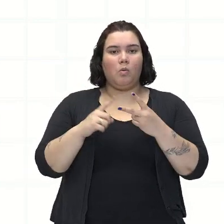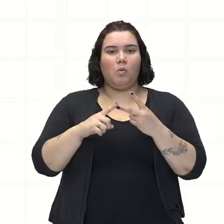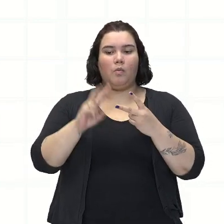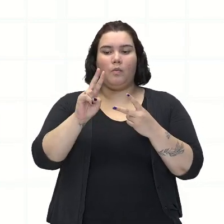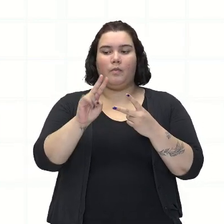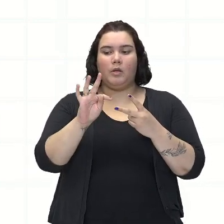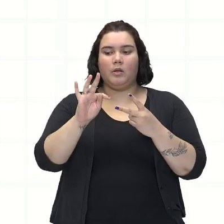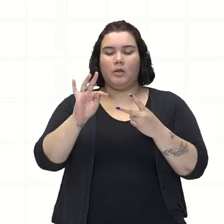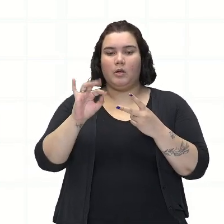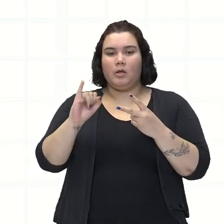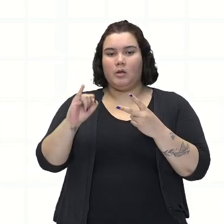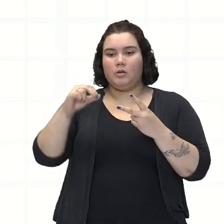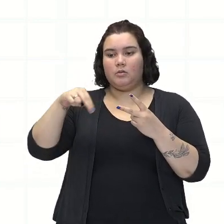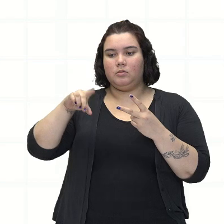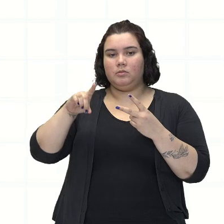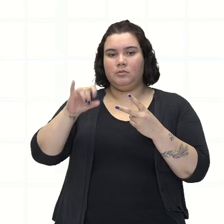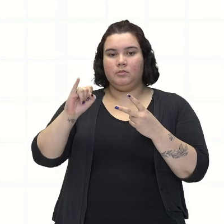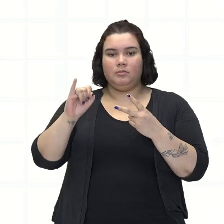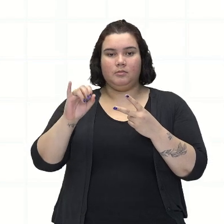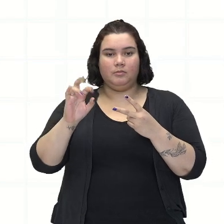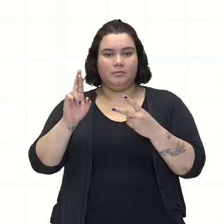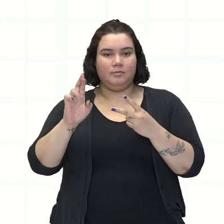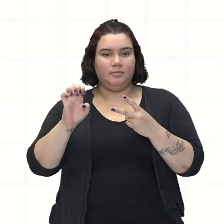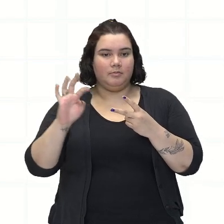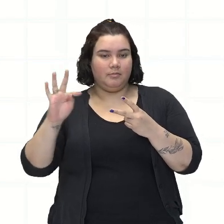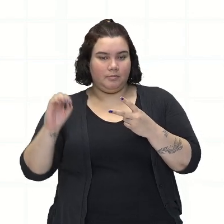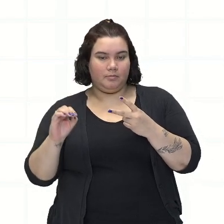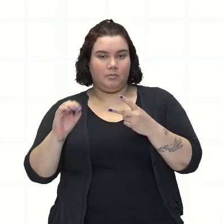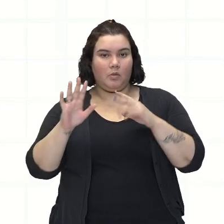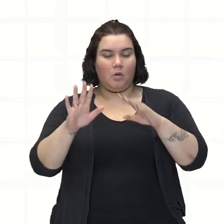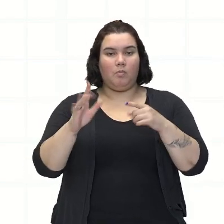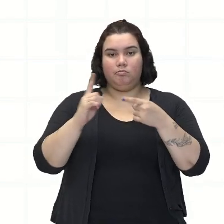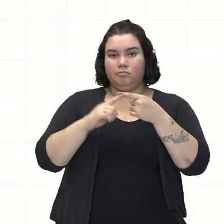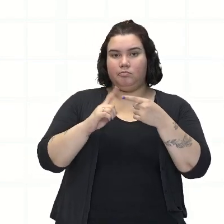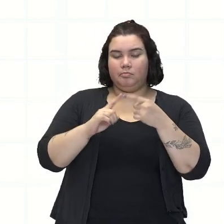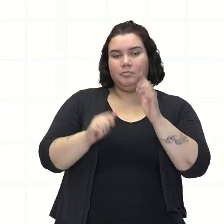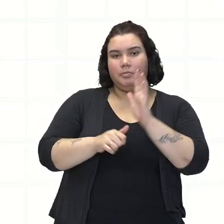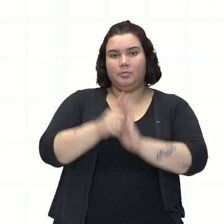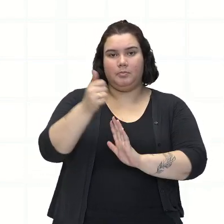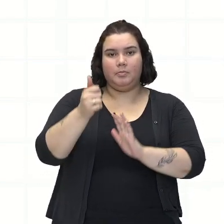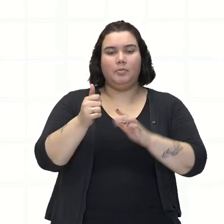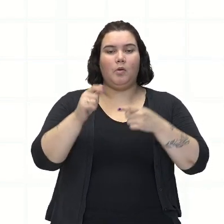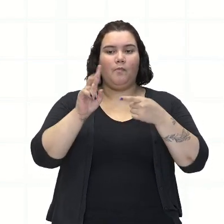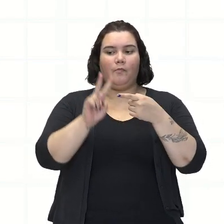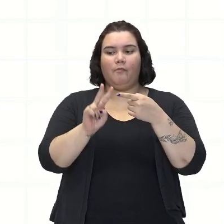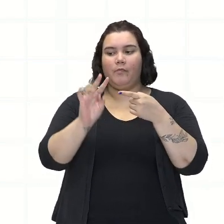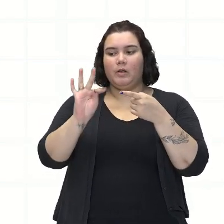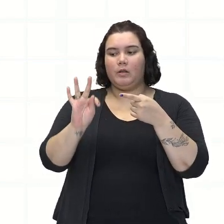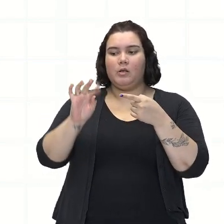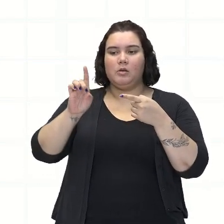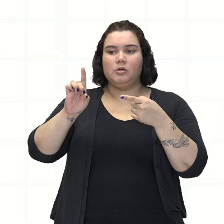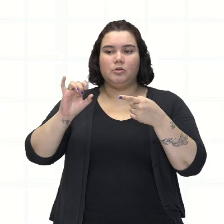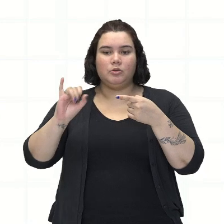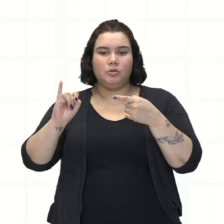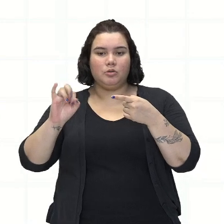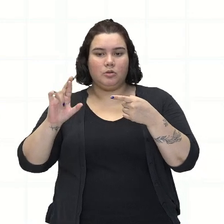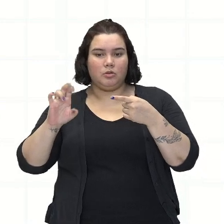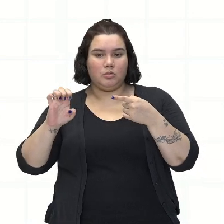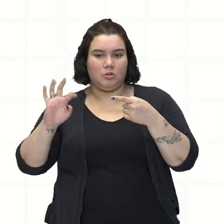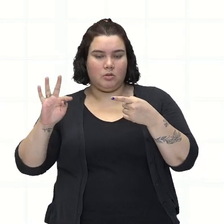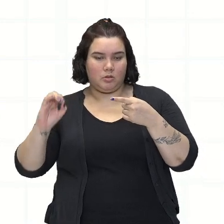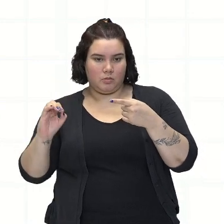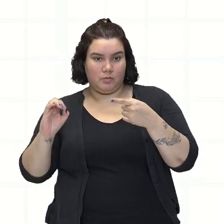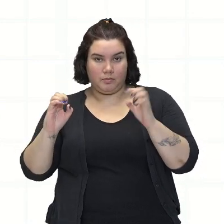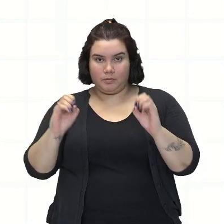verbos direto e indireto. Mas começaremos pelo transitivo direto. Observem o